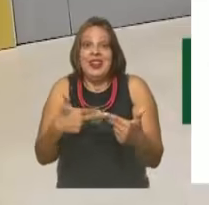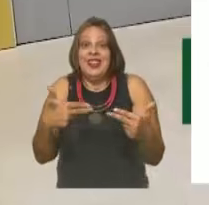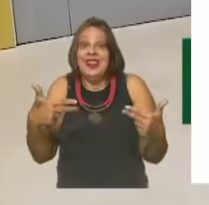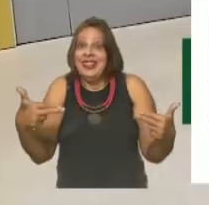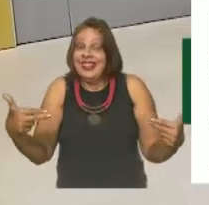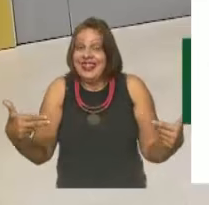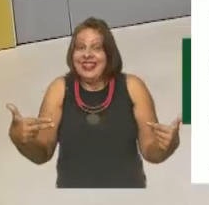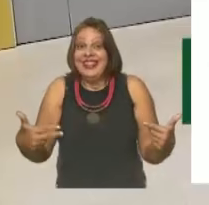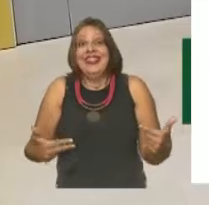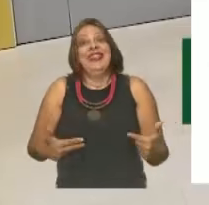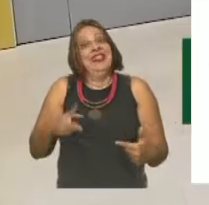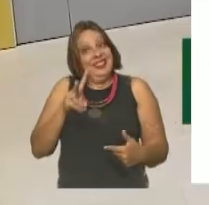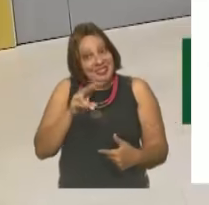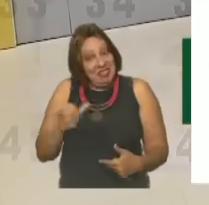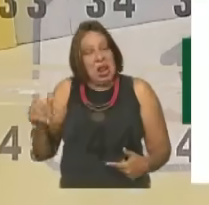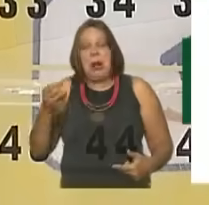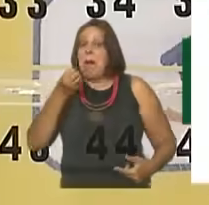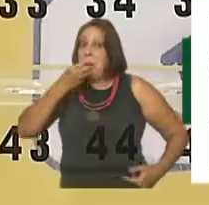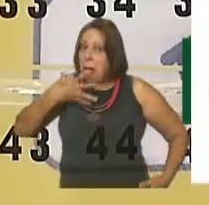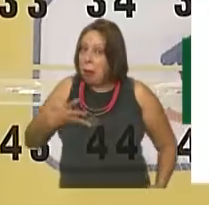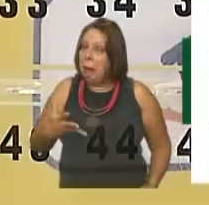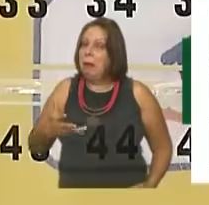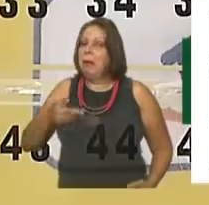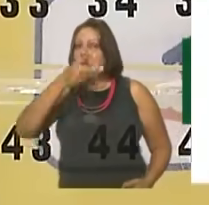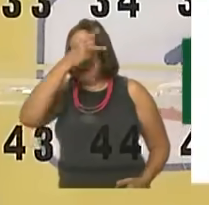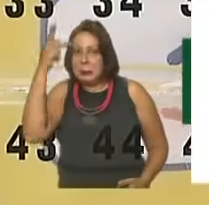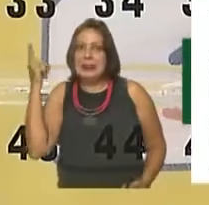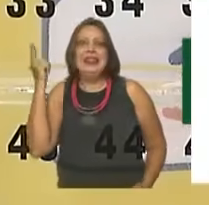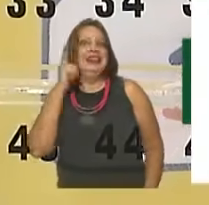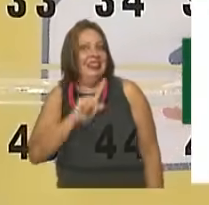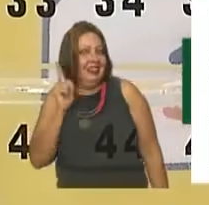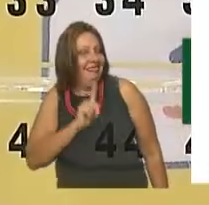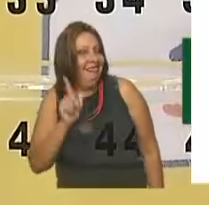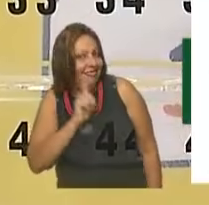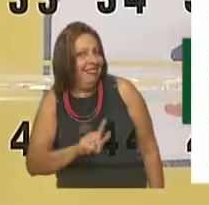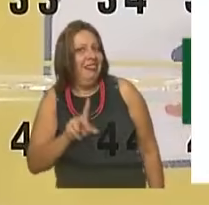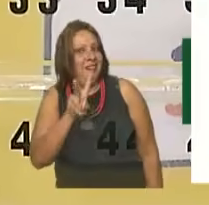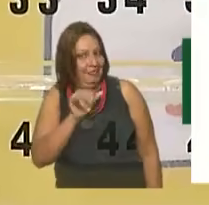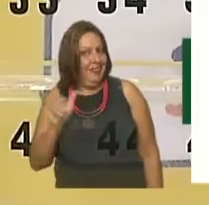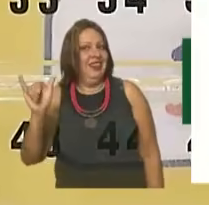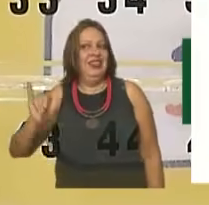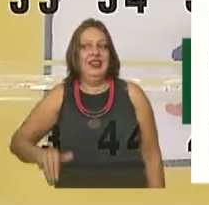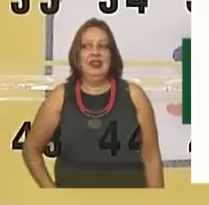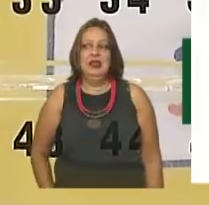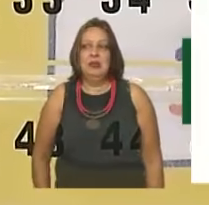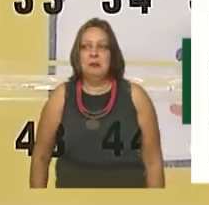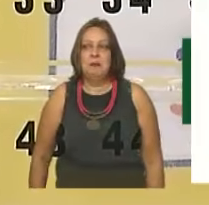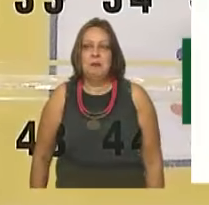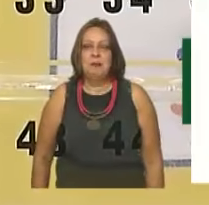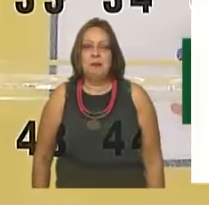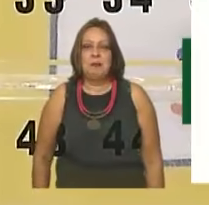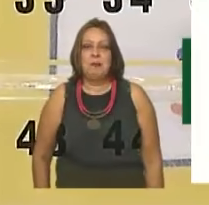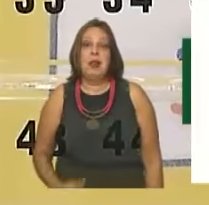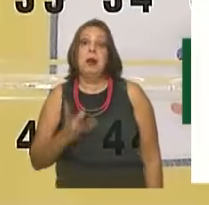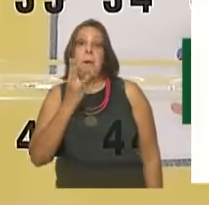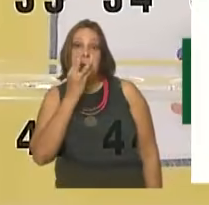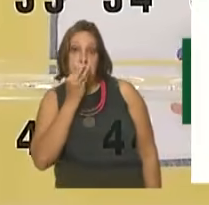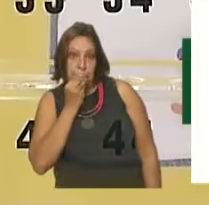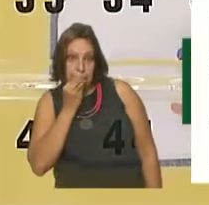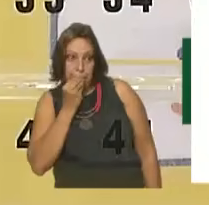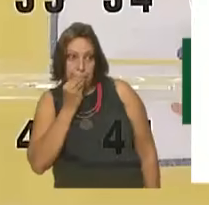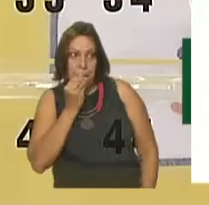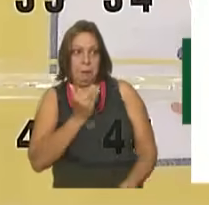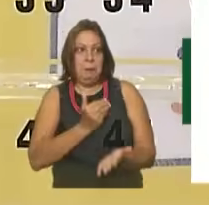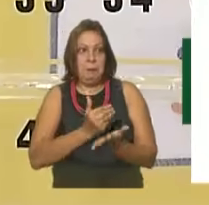ser bacana demais, viu? Muita gente vai ser contemplada, viu? Mas, ó... Fecha o bico, Jaqueline, que agora você tem que